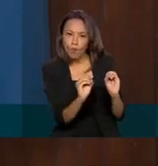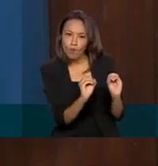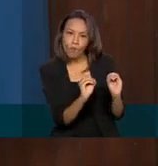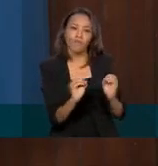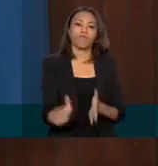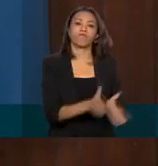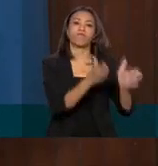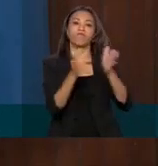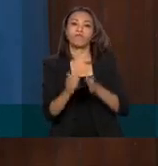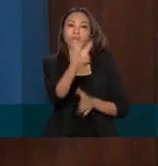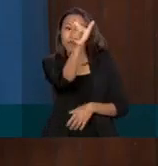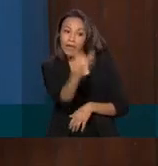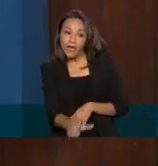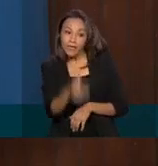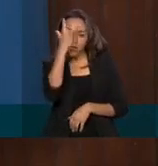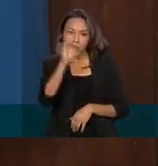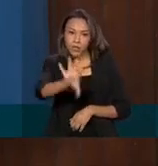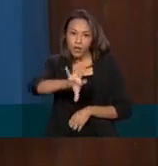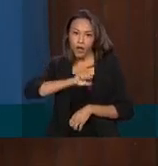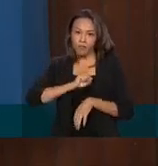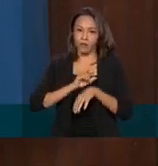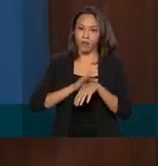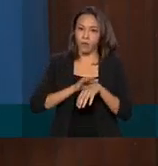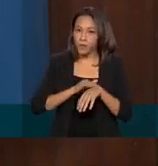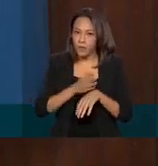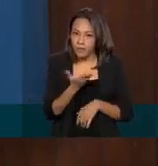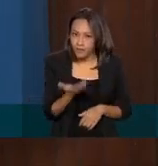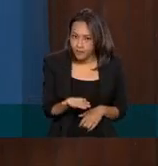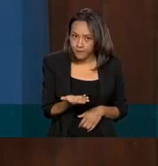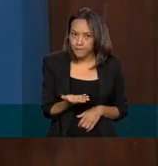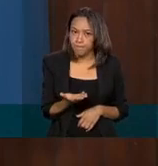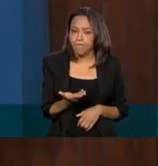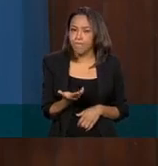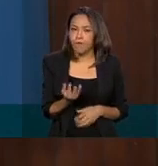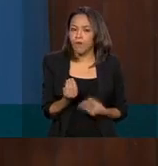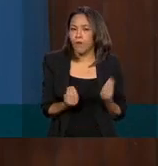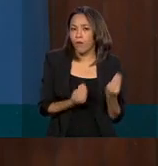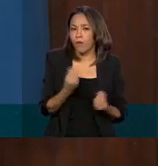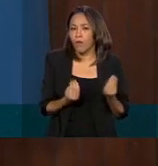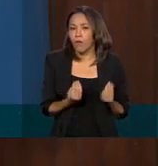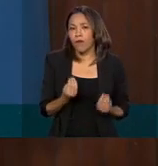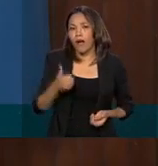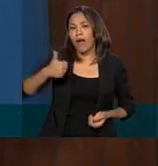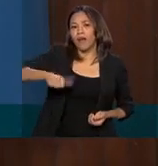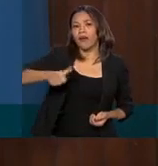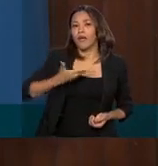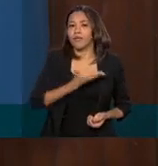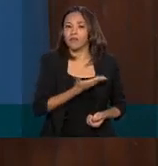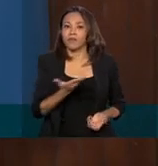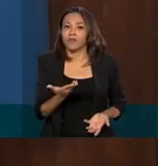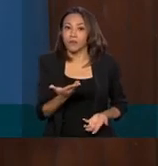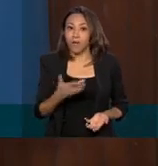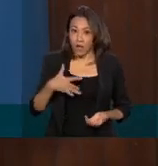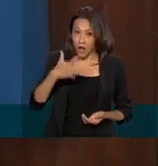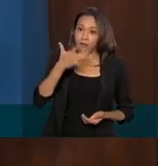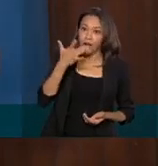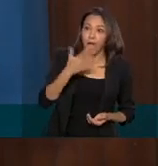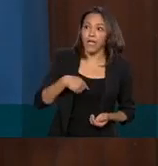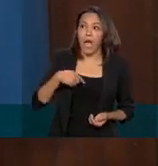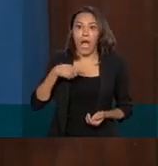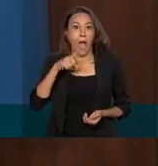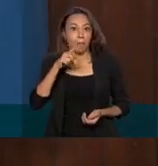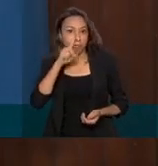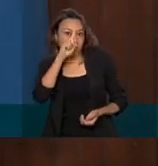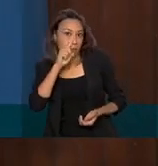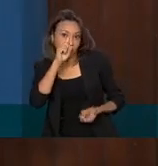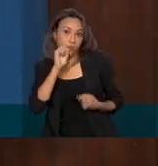pessoa ser infectada? Como é que a gente avalia isso? Porque muito se fala em risco. Eu tenho risco